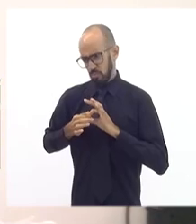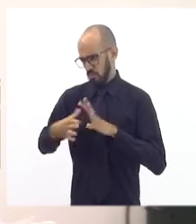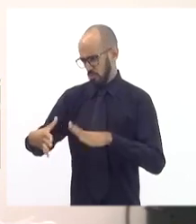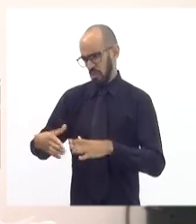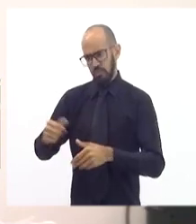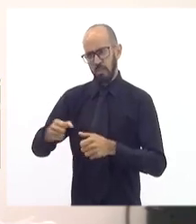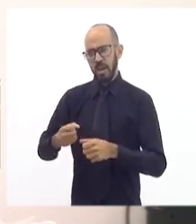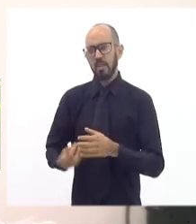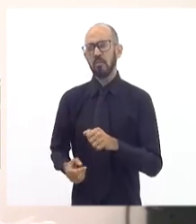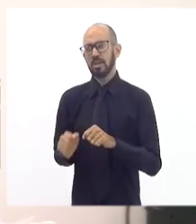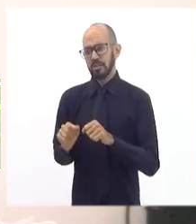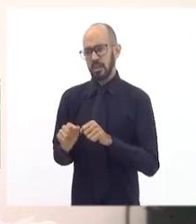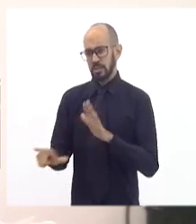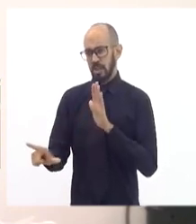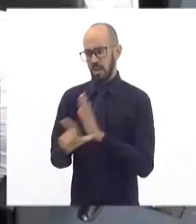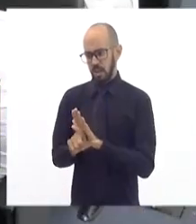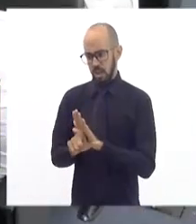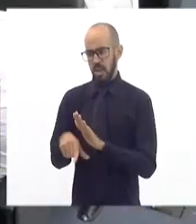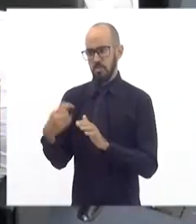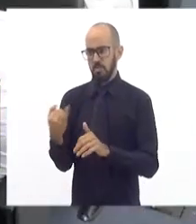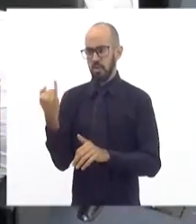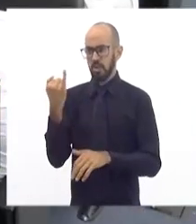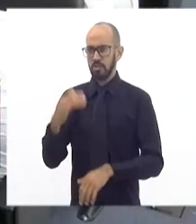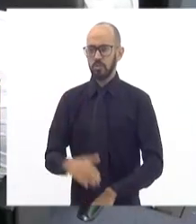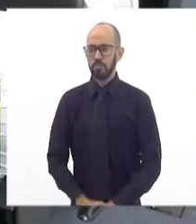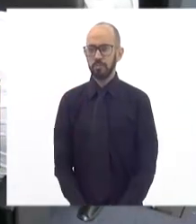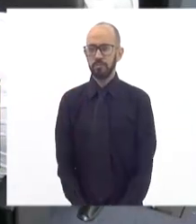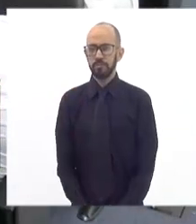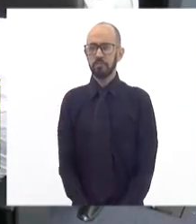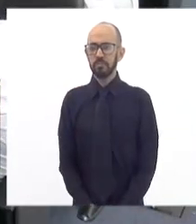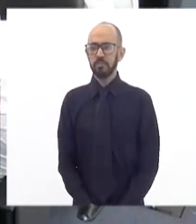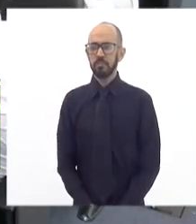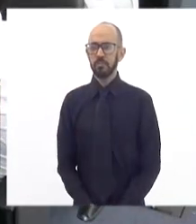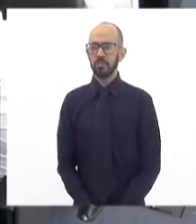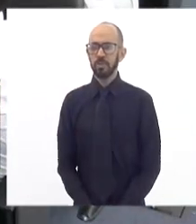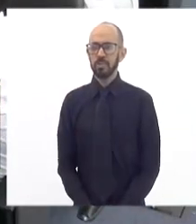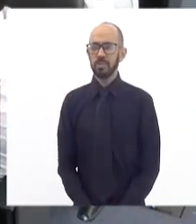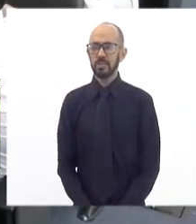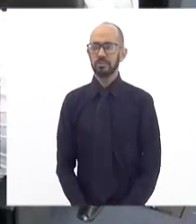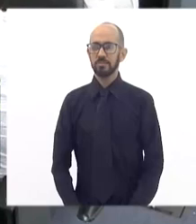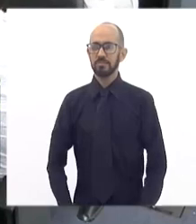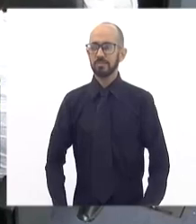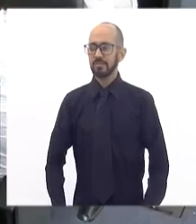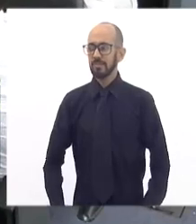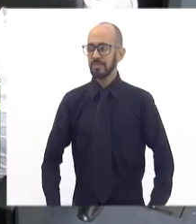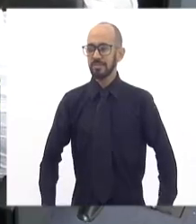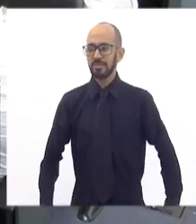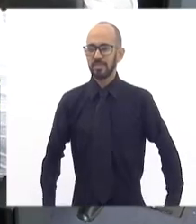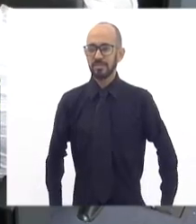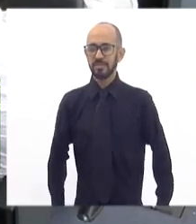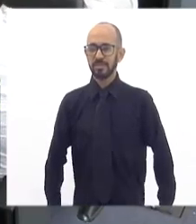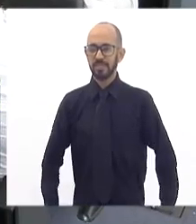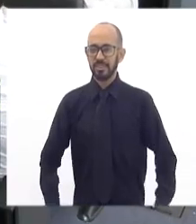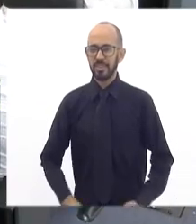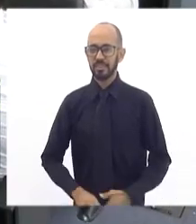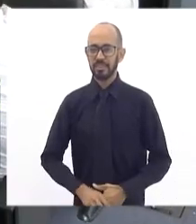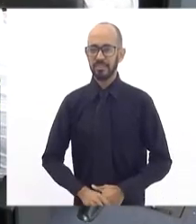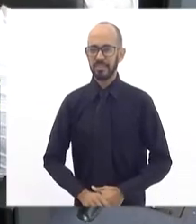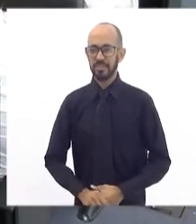consagração projeto de lei tão importante aliás esse vamos vamos dar entrada nos projetos dos Famosos né